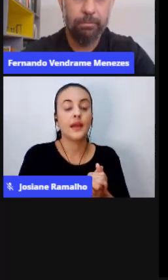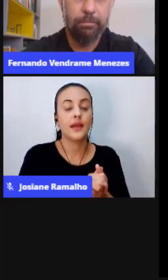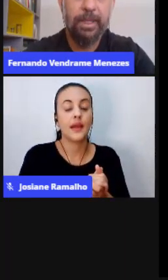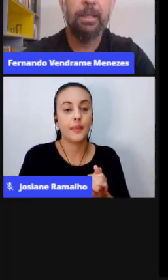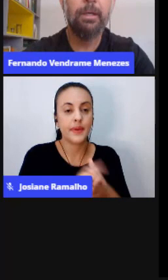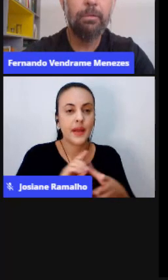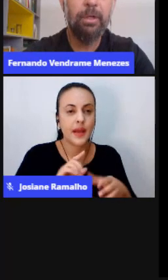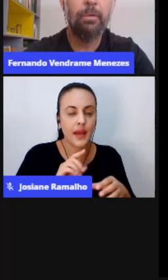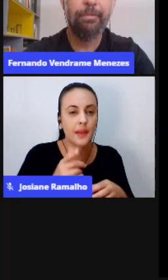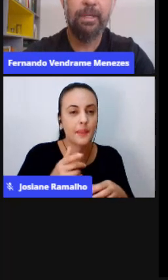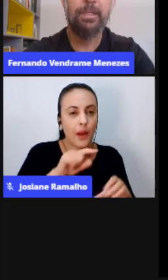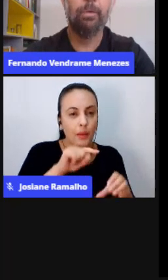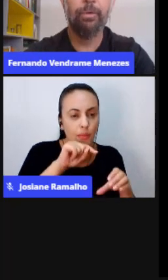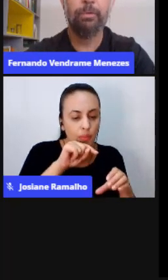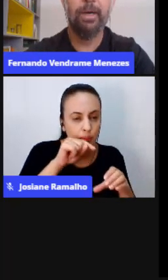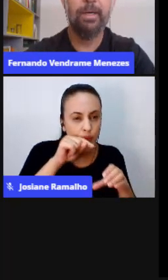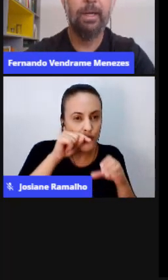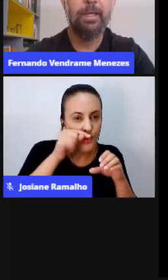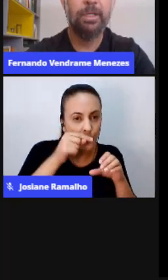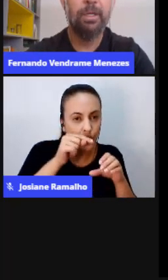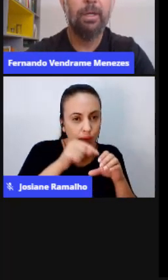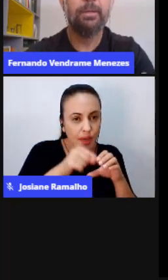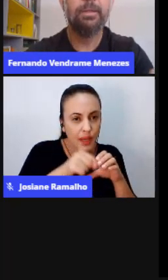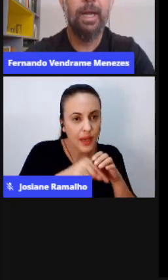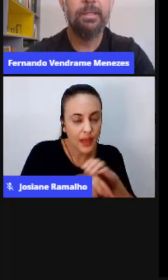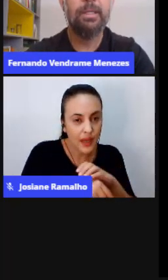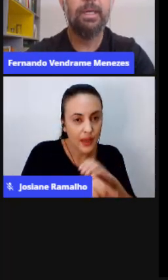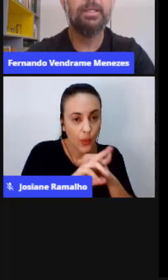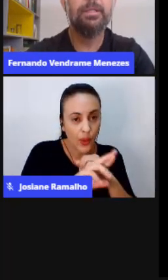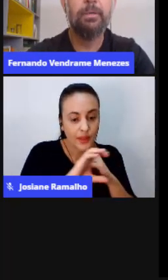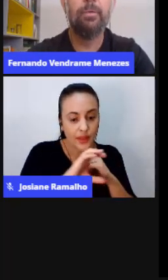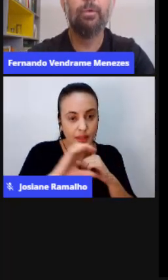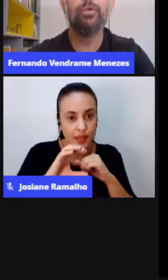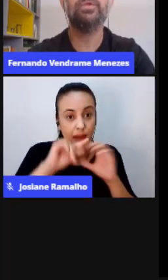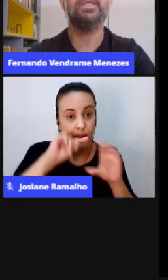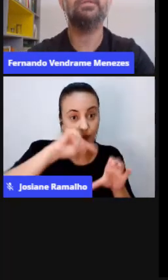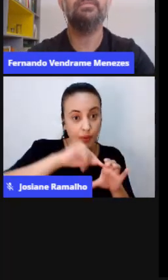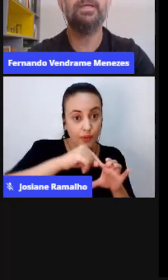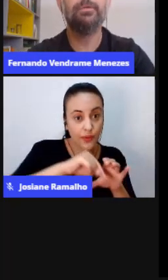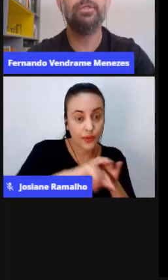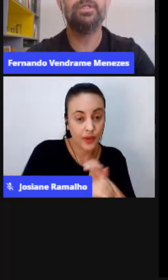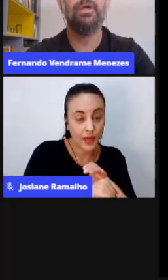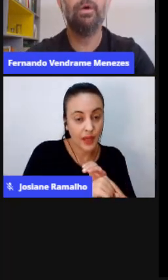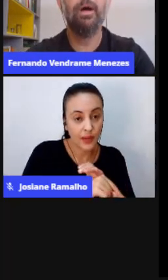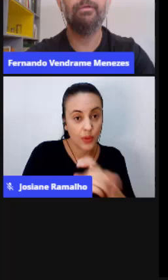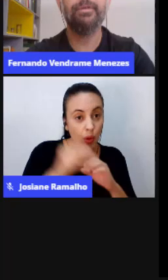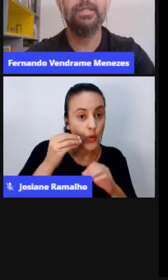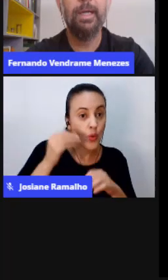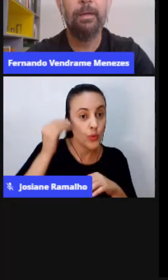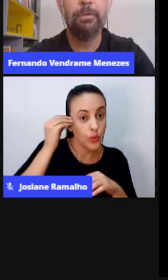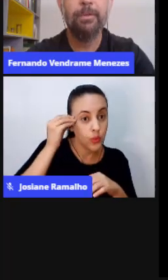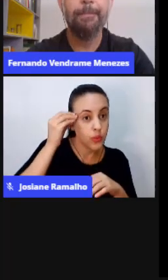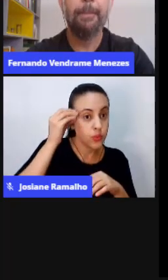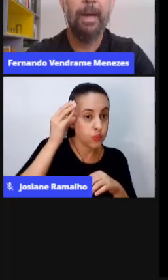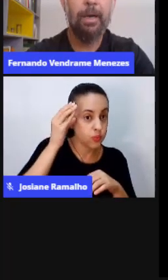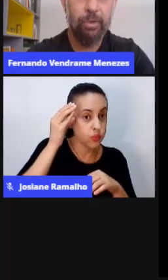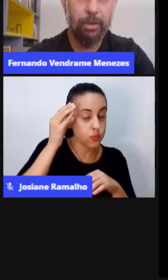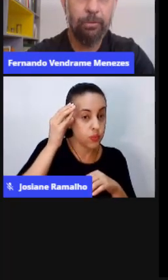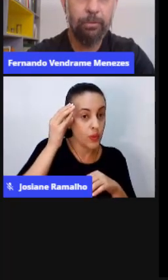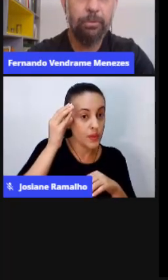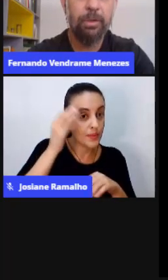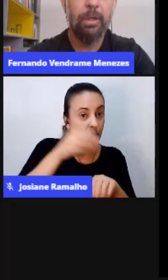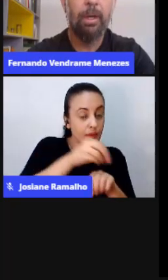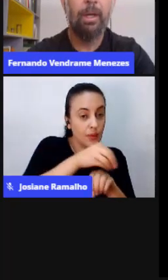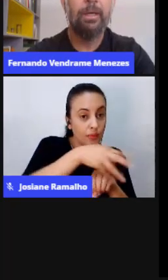aprofundamento daquilo que o referencial curricular da rede traz em relação aos conhecimentos que são ofertados para